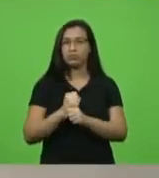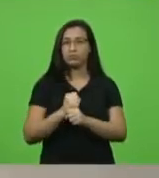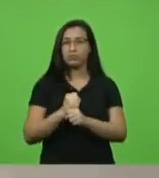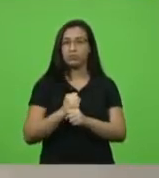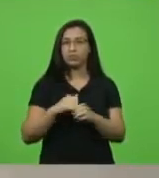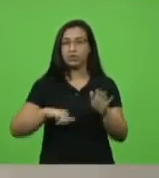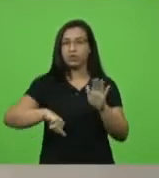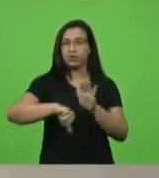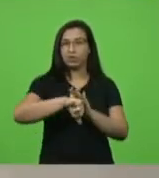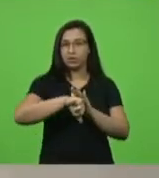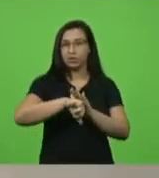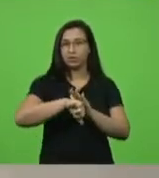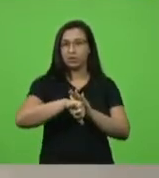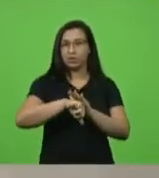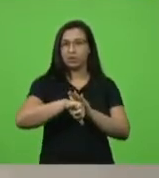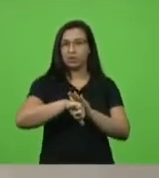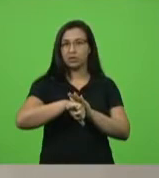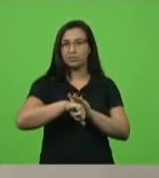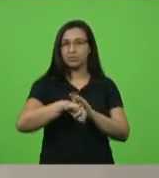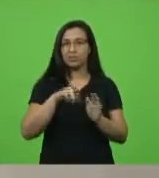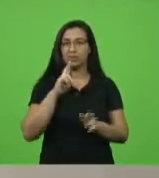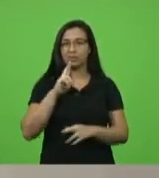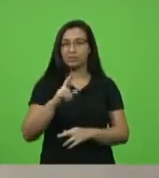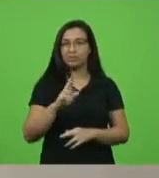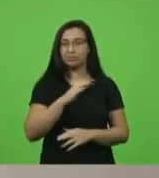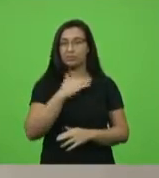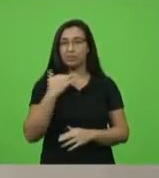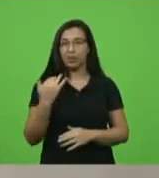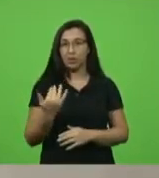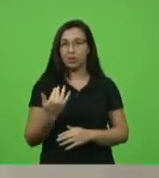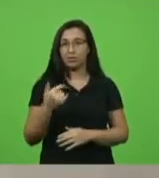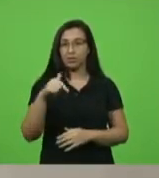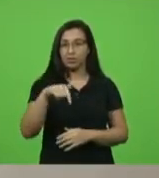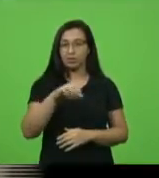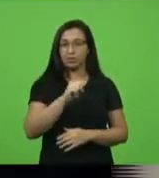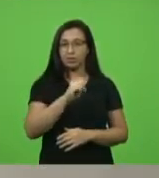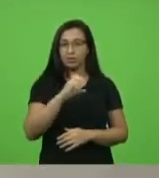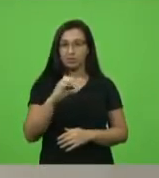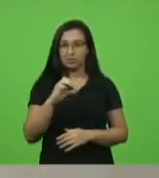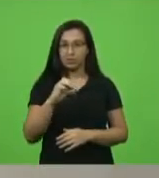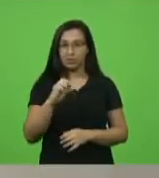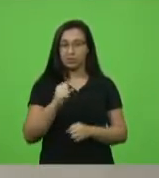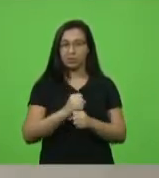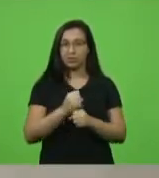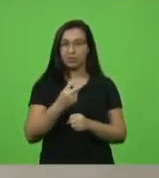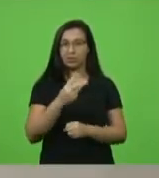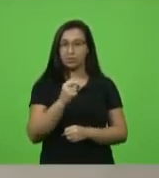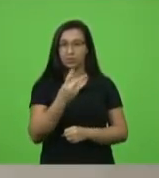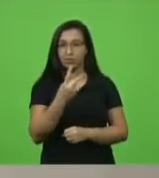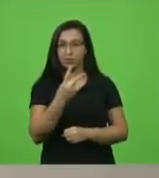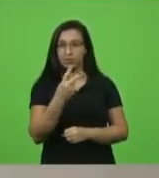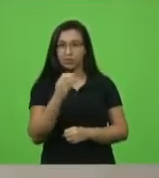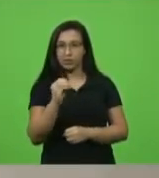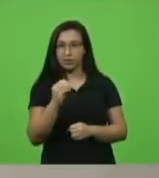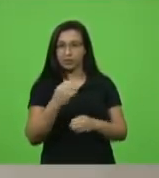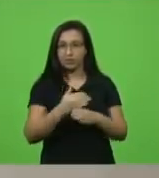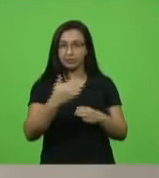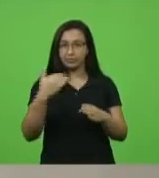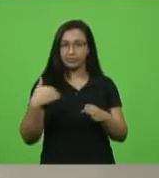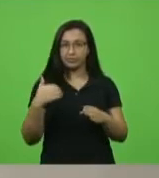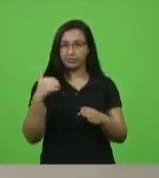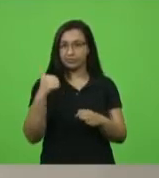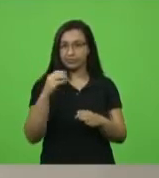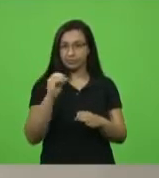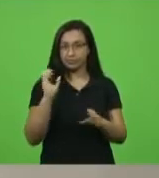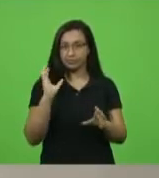seguidas de morte no Estado de Santa Catarina, em 2020 e nos 10 anos anteriores. Em discussão. Não havendo quem queira